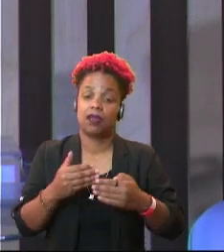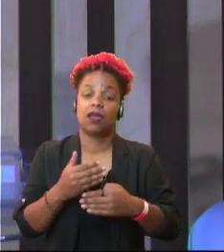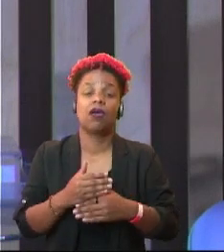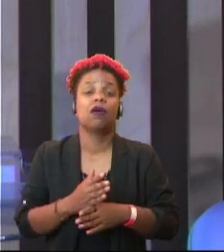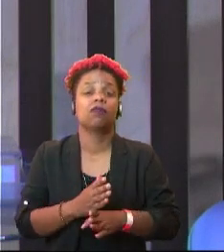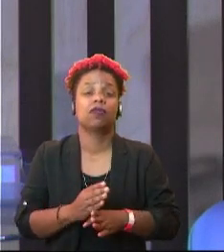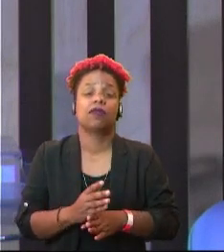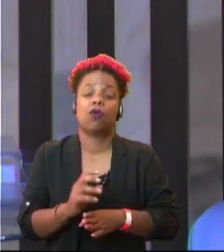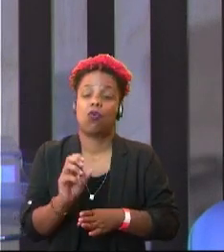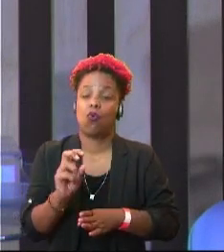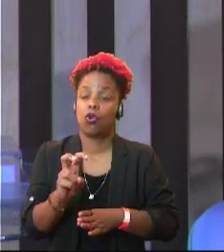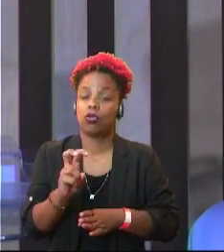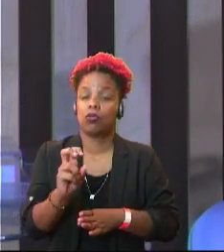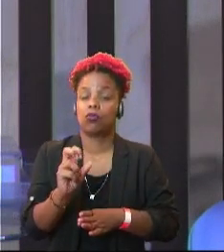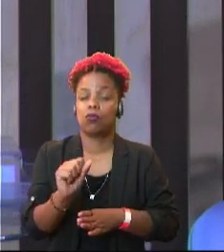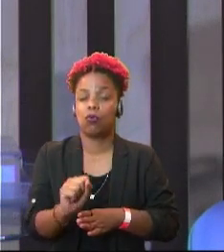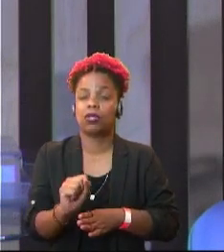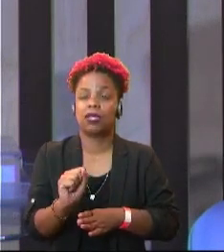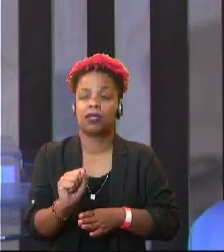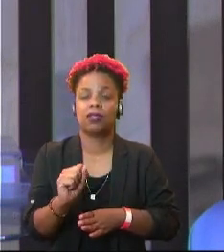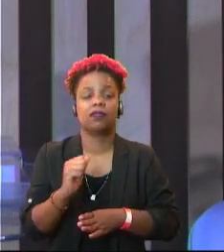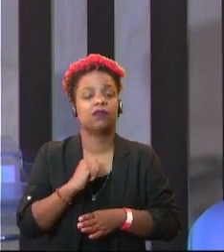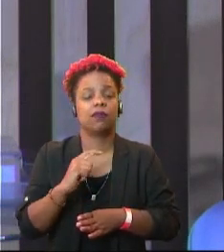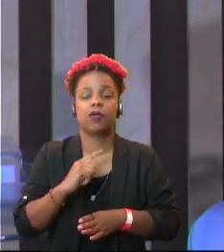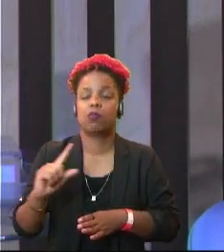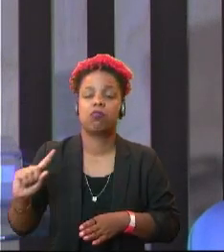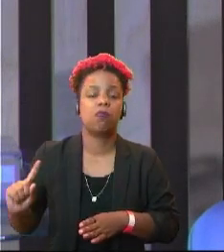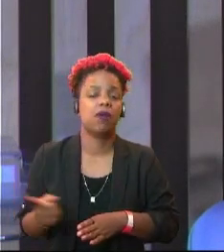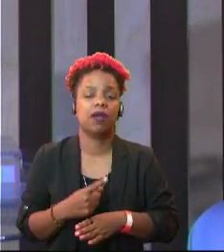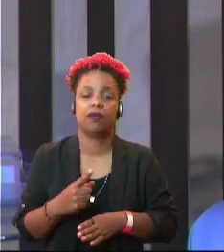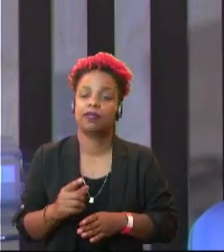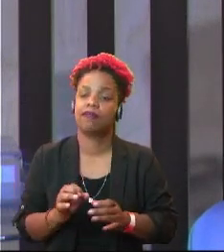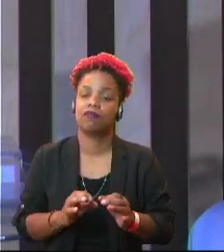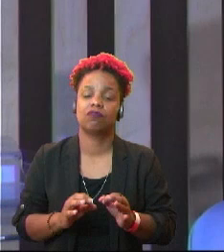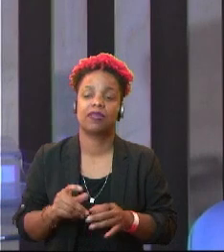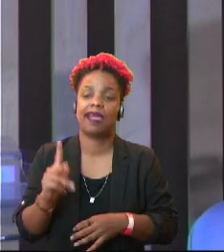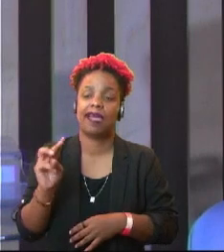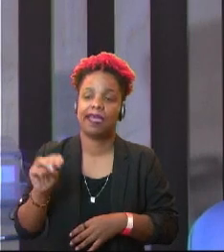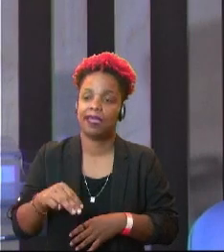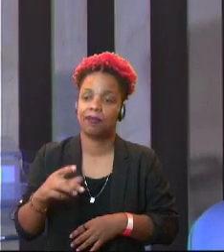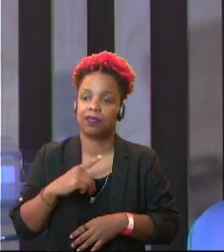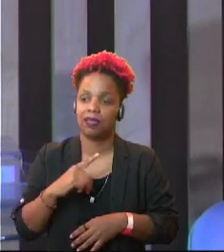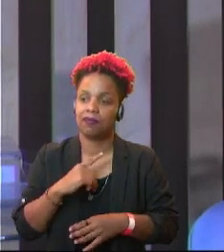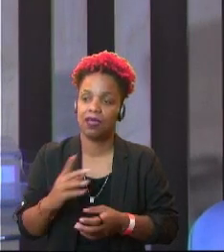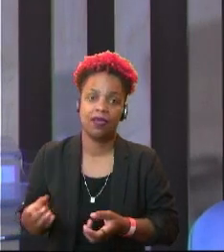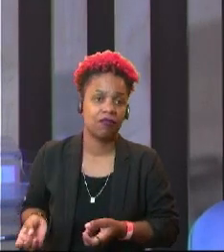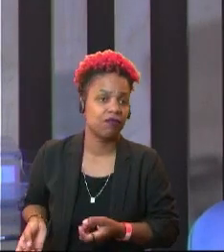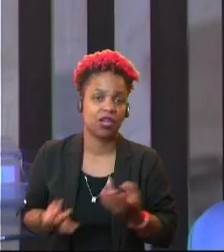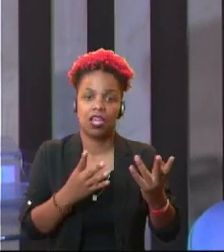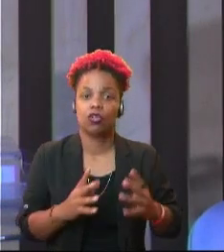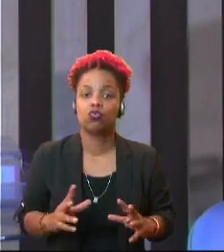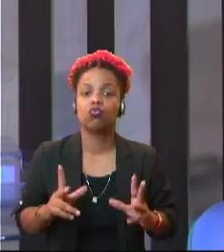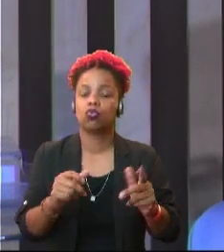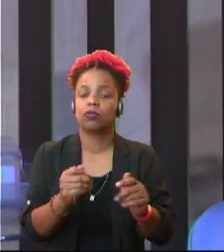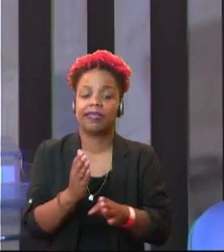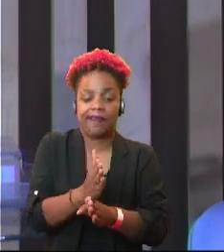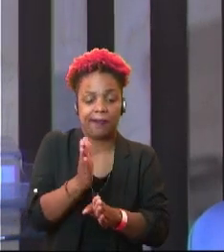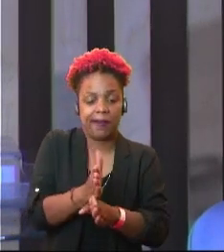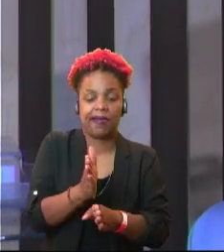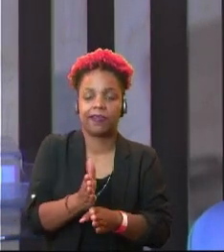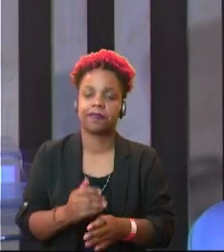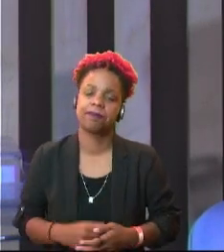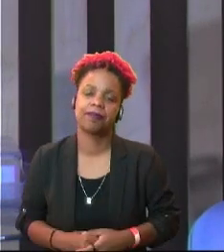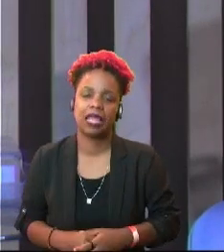8,5 milhões de quilômetros quadrados, né? E foram negociadas essas fronteiras, todas elas. Então, quando a gente fala